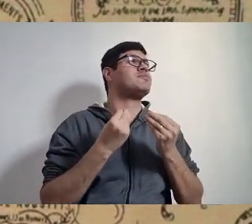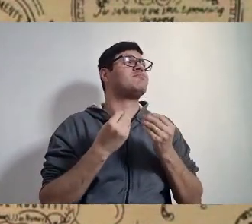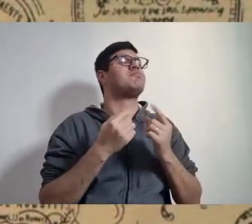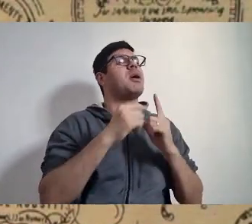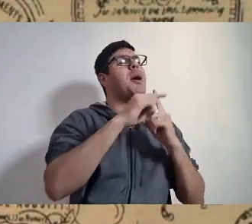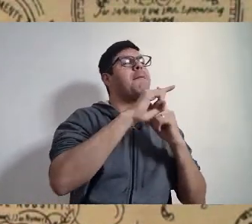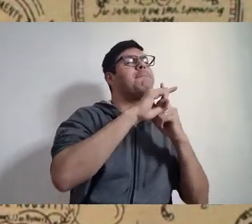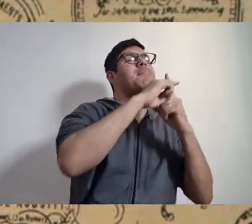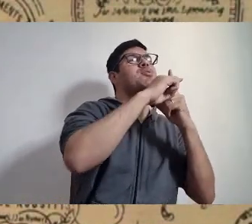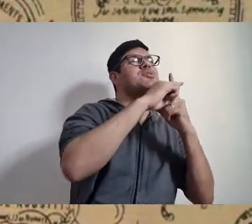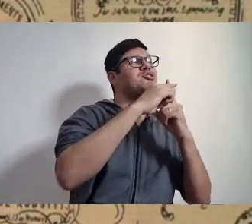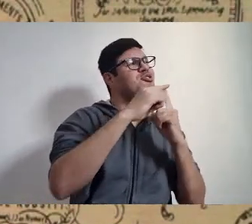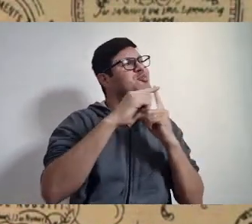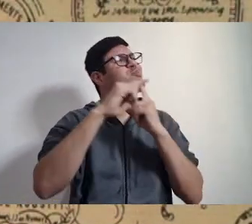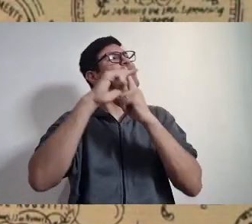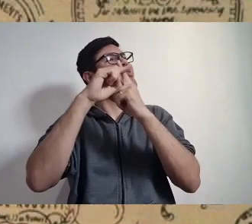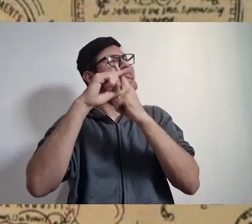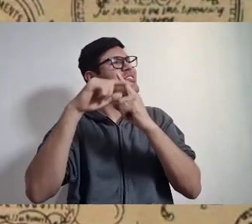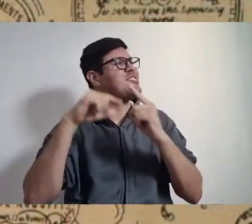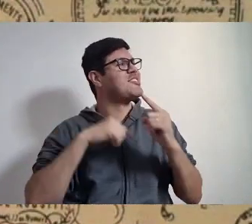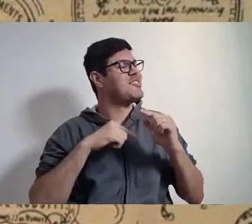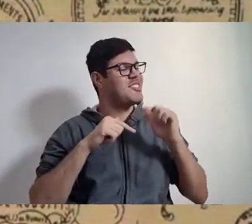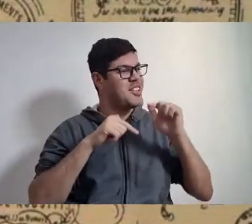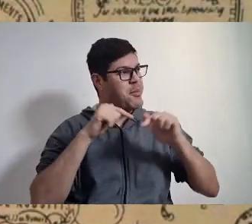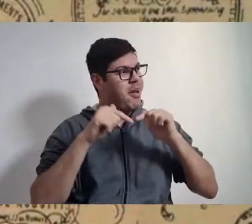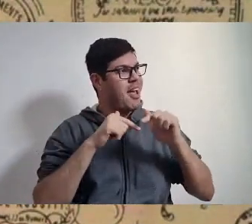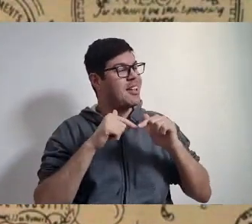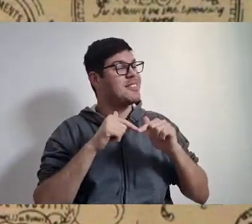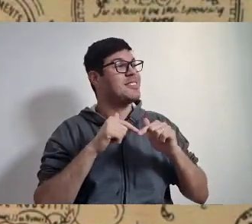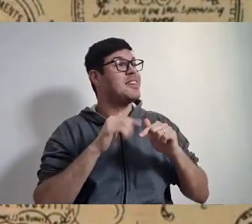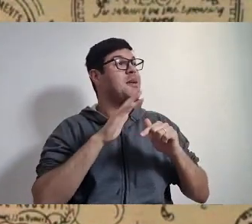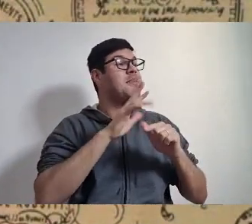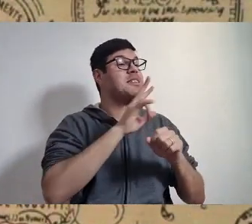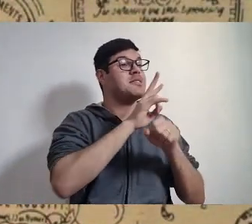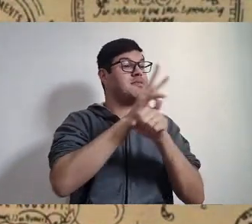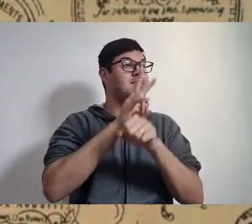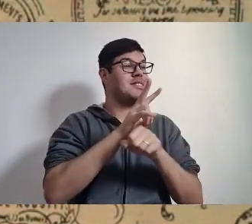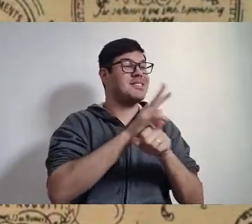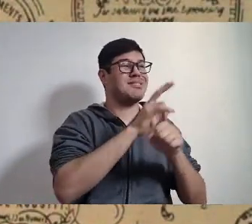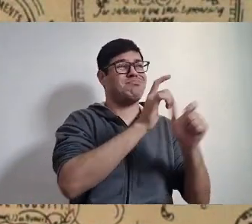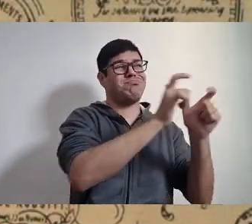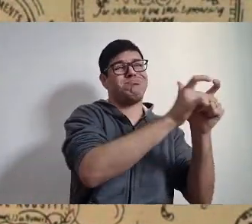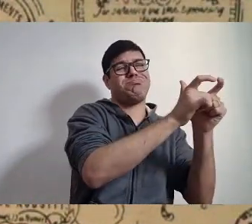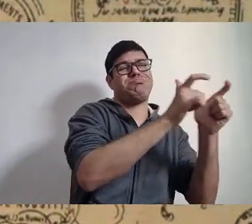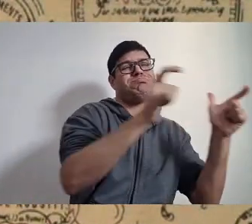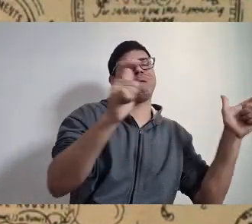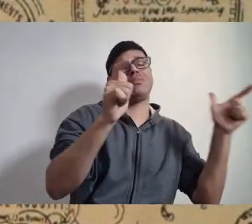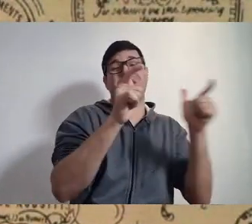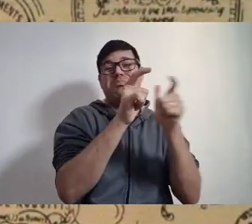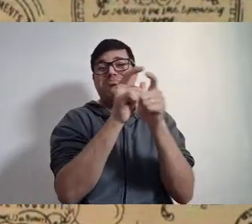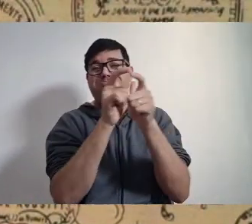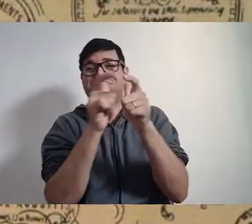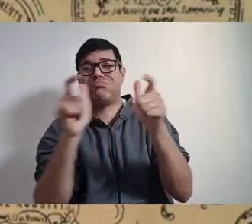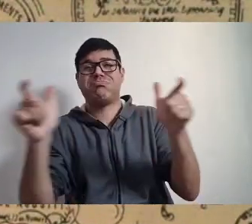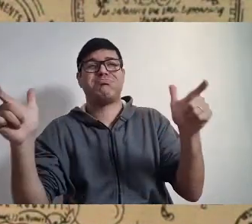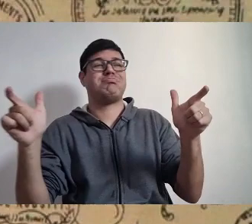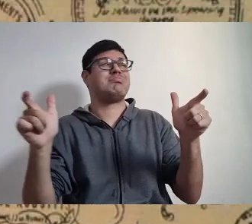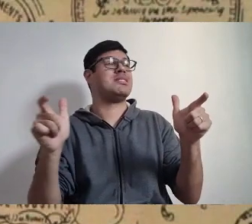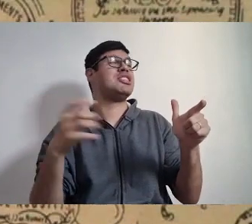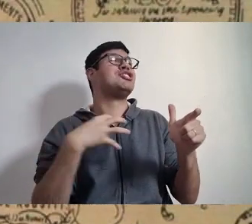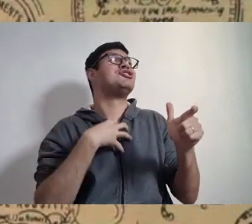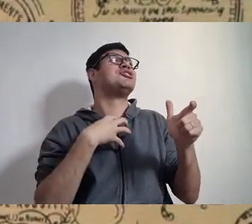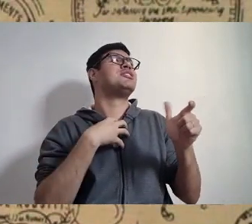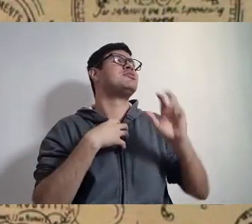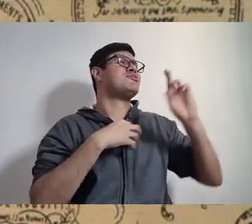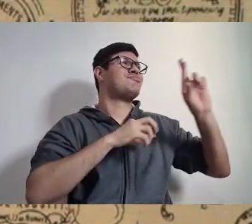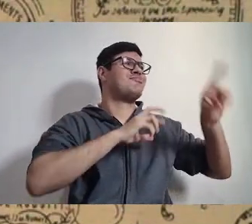bastante aí na intensidade do trabalho. A fiscalização ela é muito ampla, cada um tem a sua forma de fiscalizar, né? Mas a